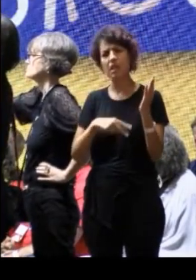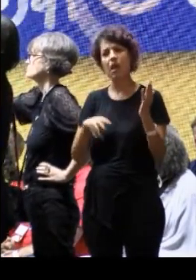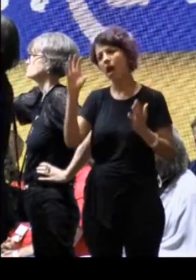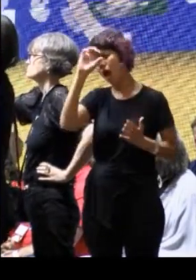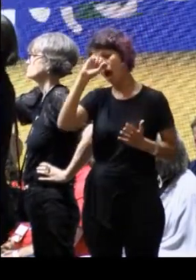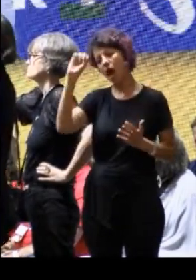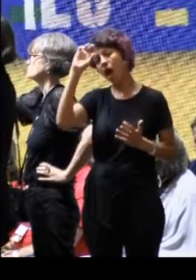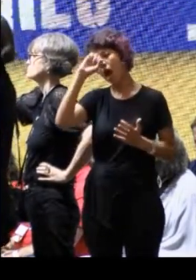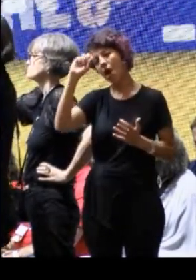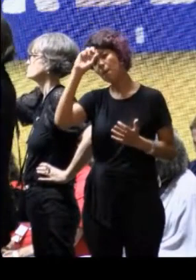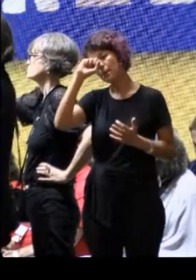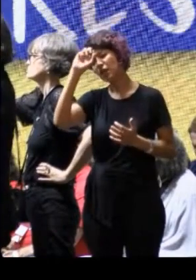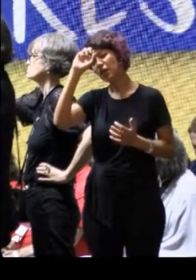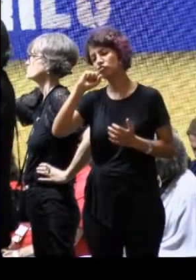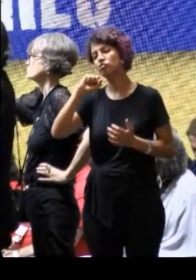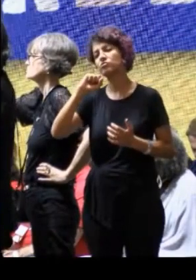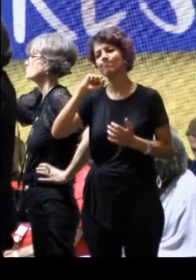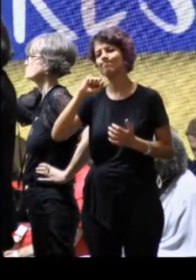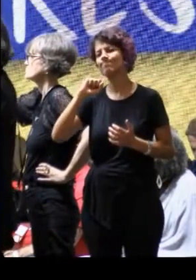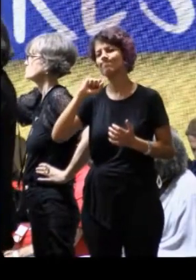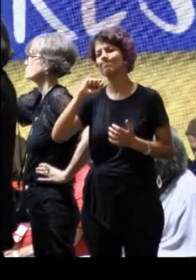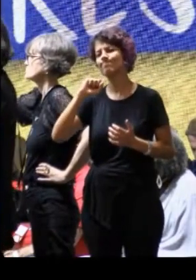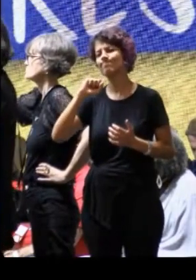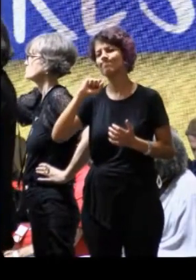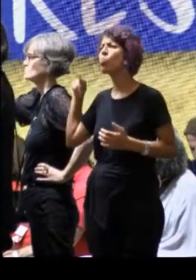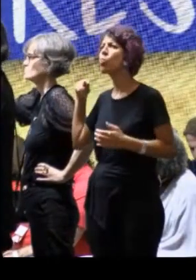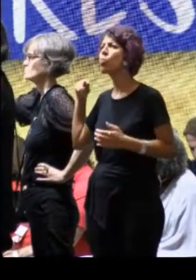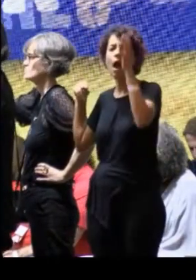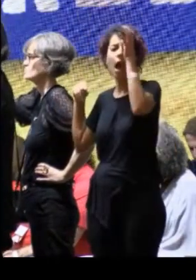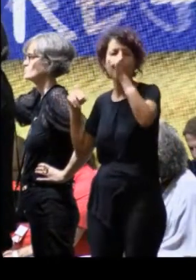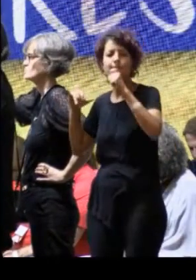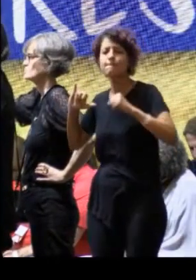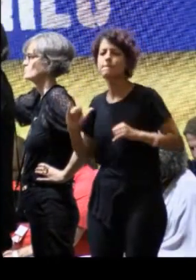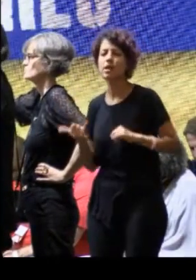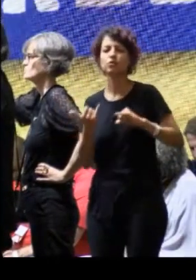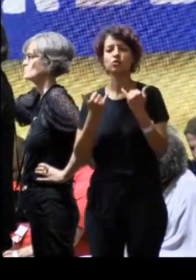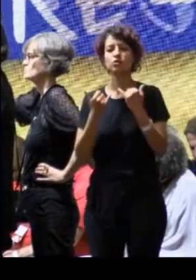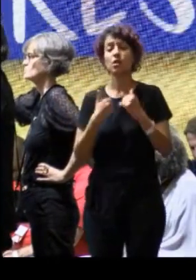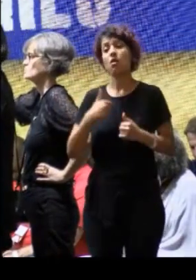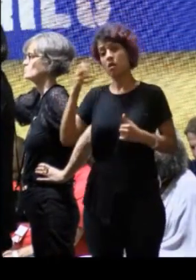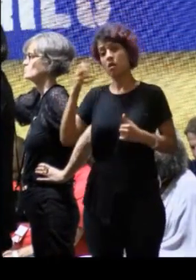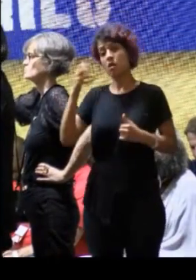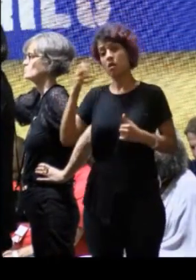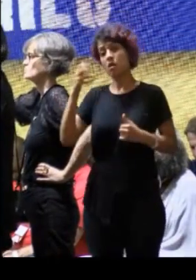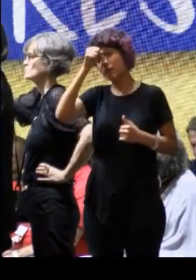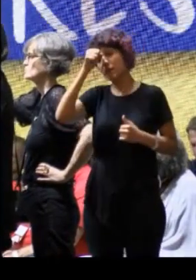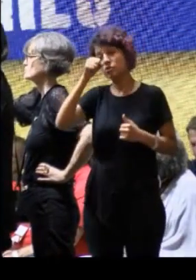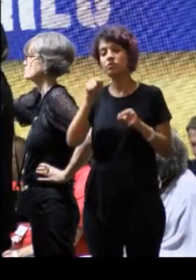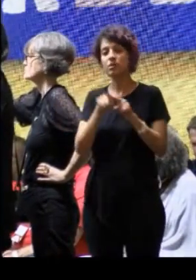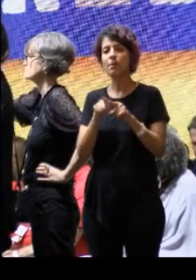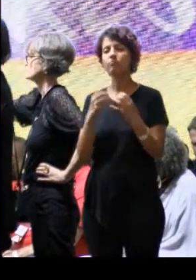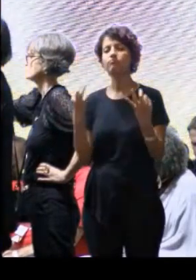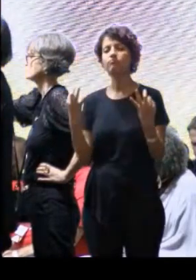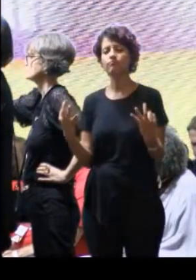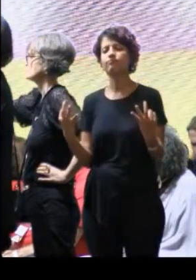aprendi, quero crer, como jamais tinha aprendido. Eu aprendi até a meditar.